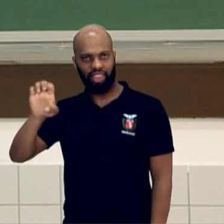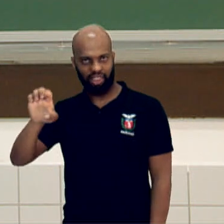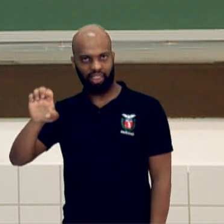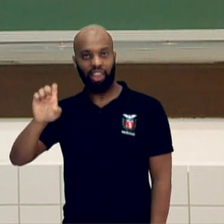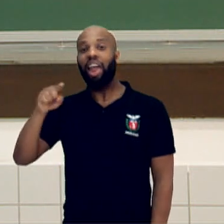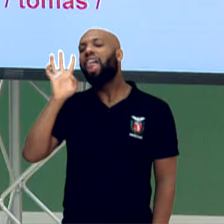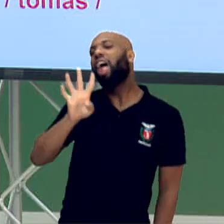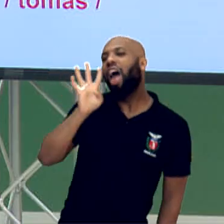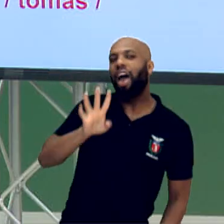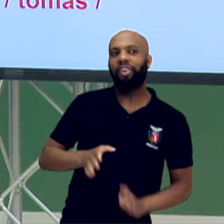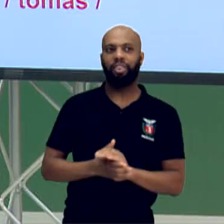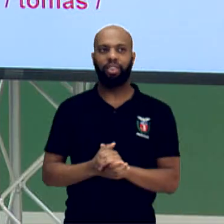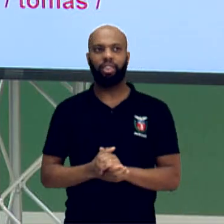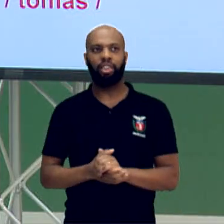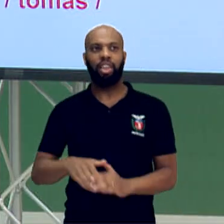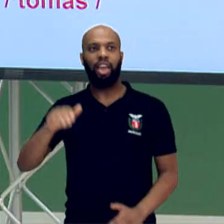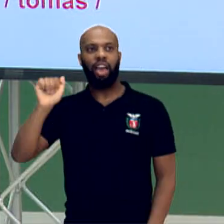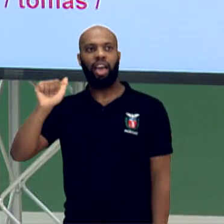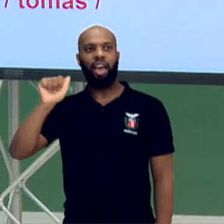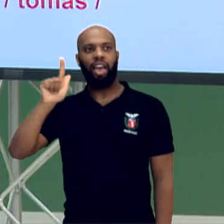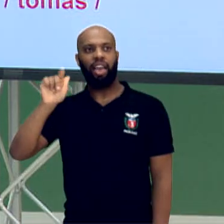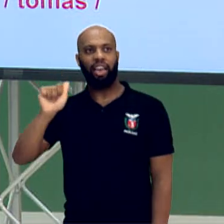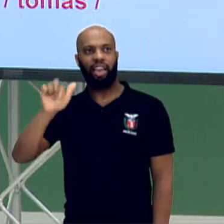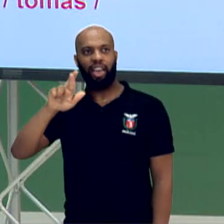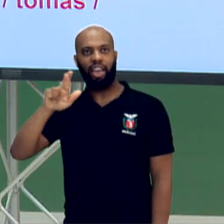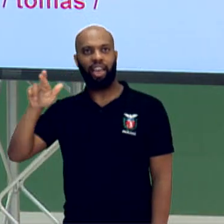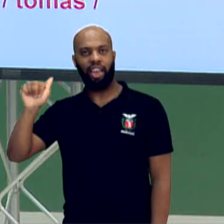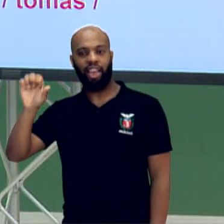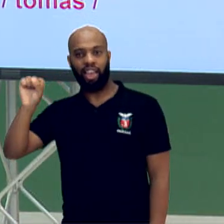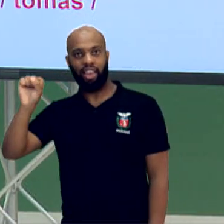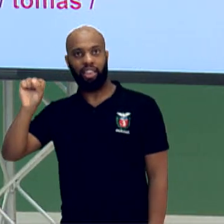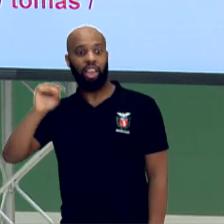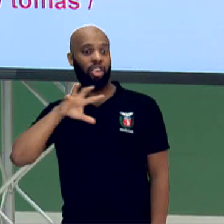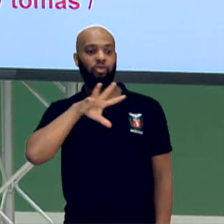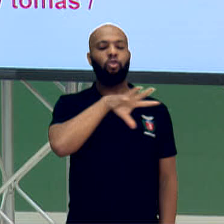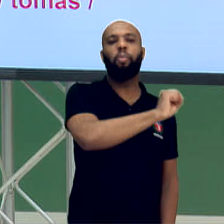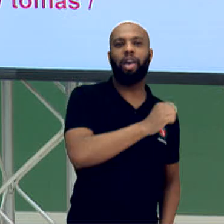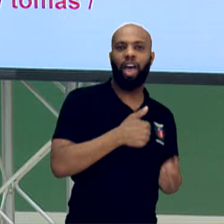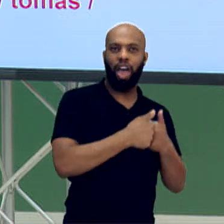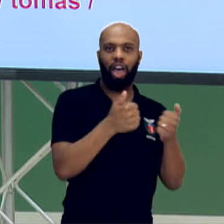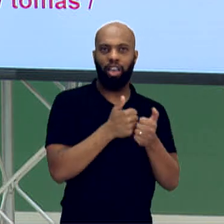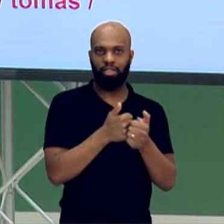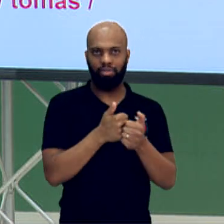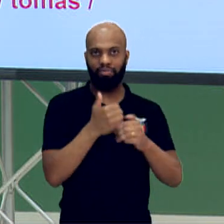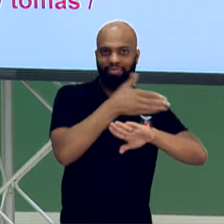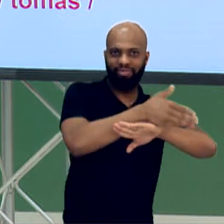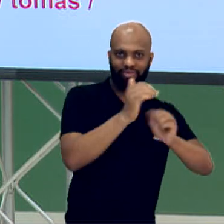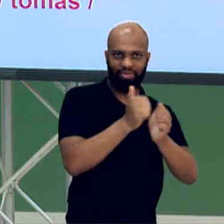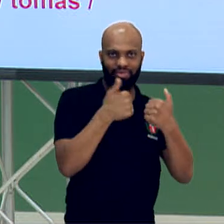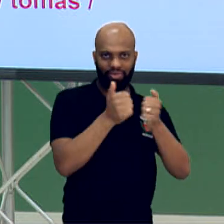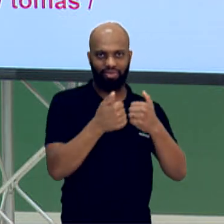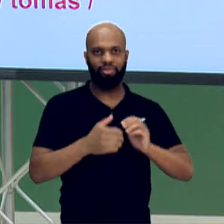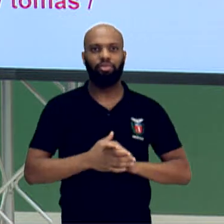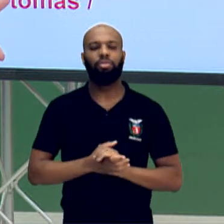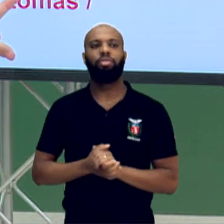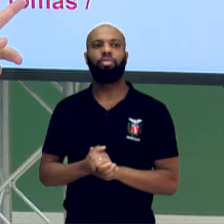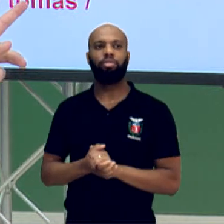chévere. Agarrar, o verbo agarrar de pegar, vou pegar o ônibus. Agarrar, el